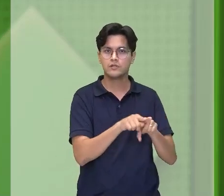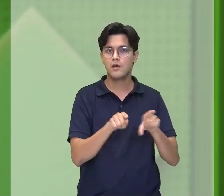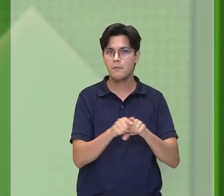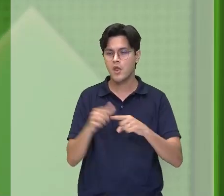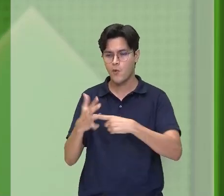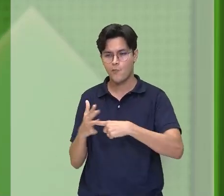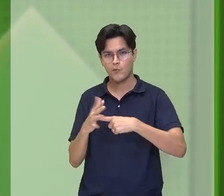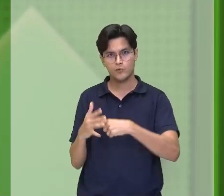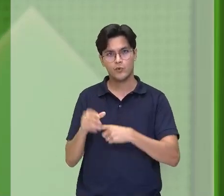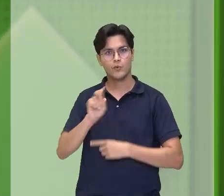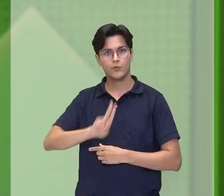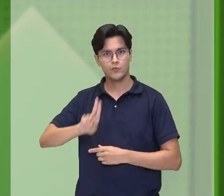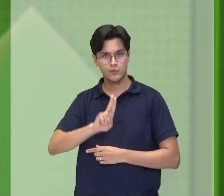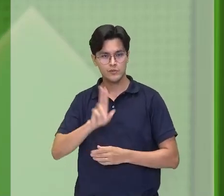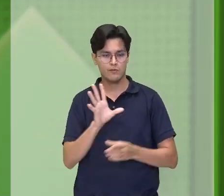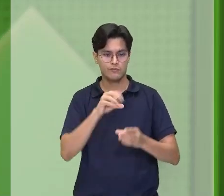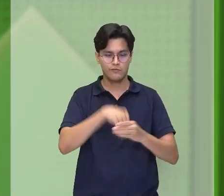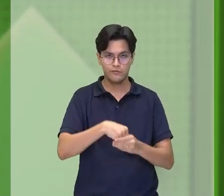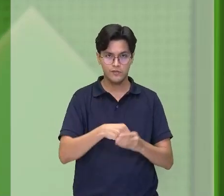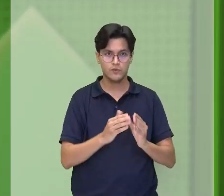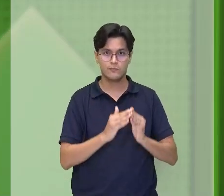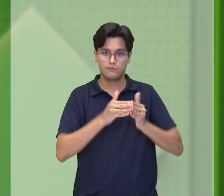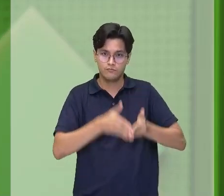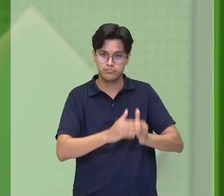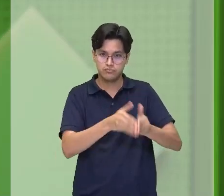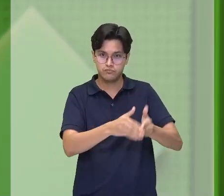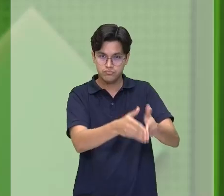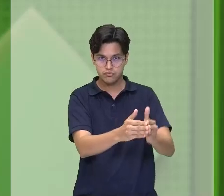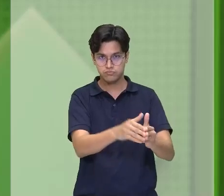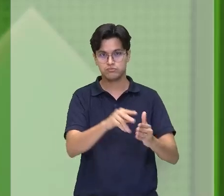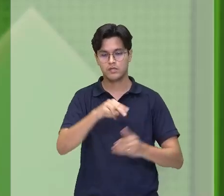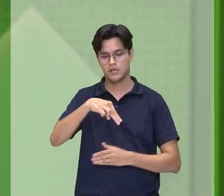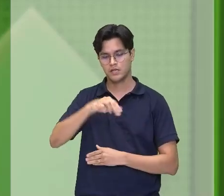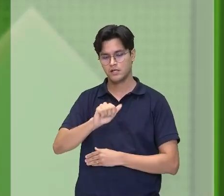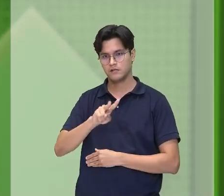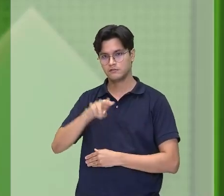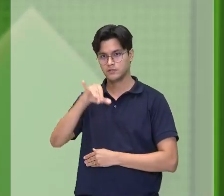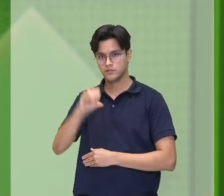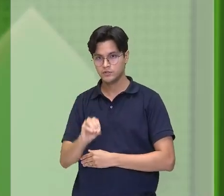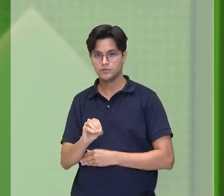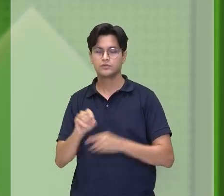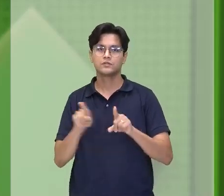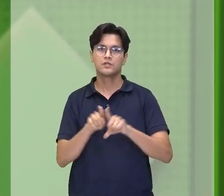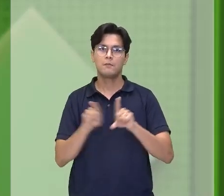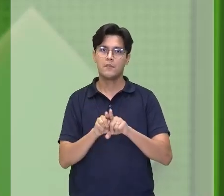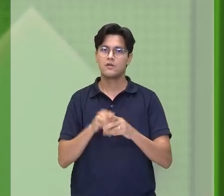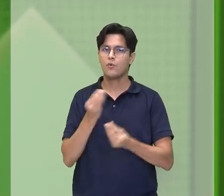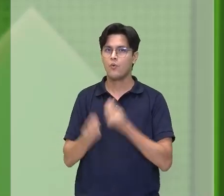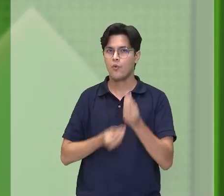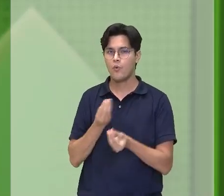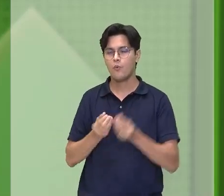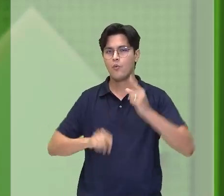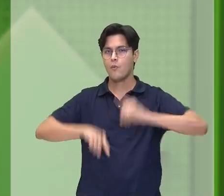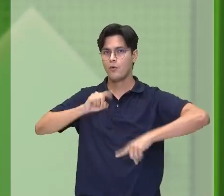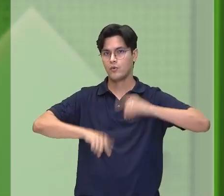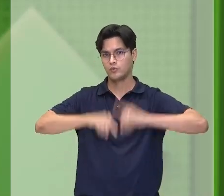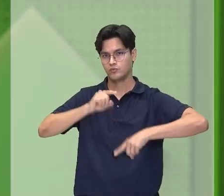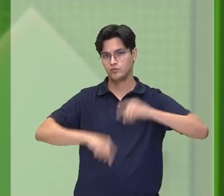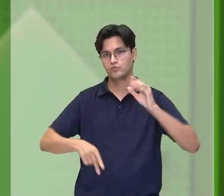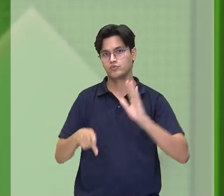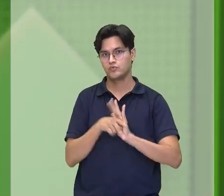vapor, e ali fazer a distribuição desse material né, dos produtos da